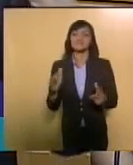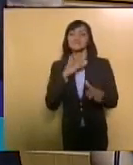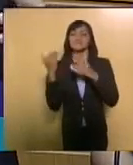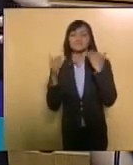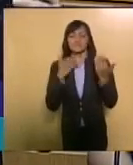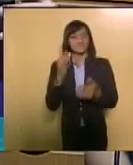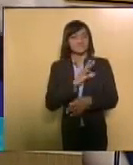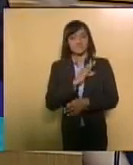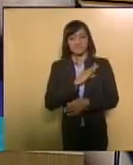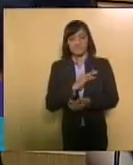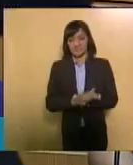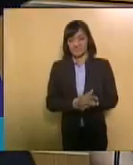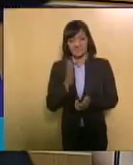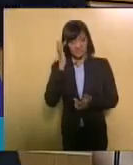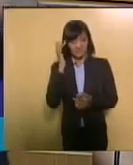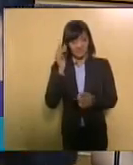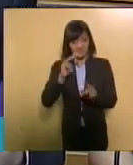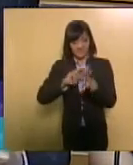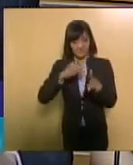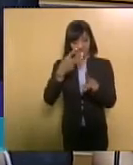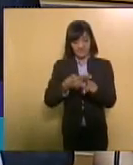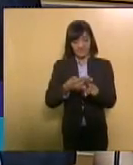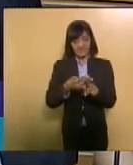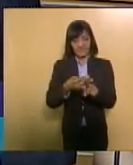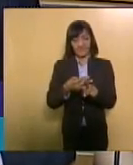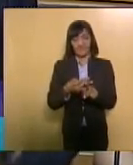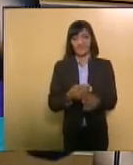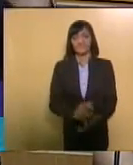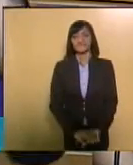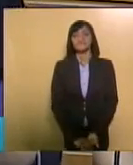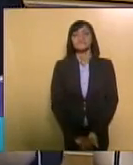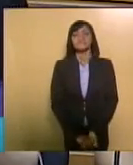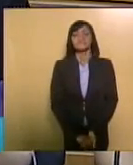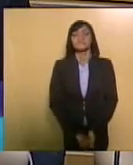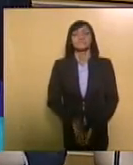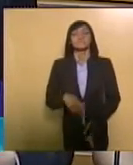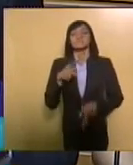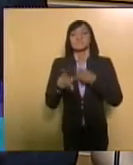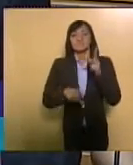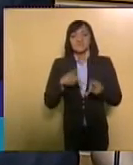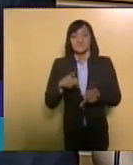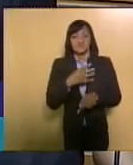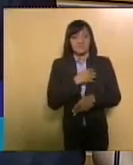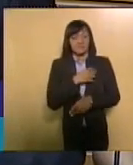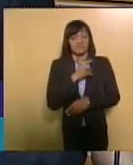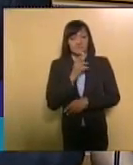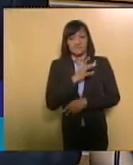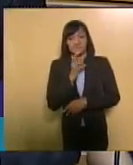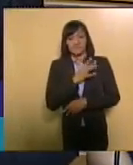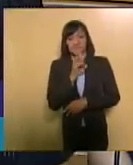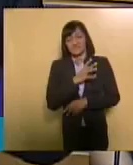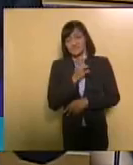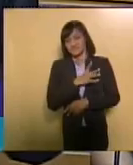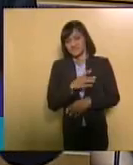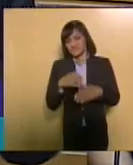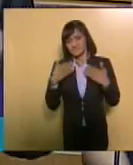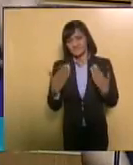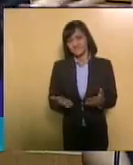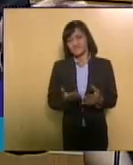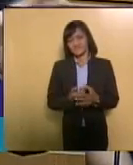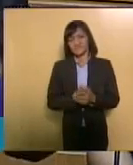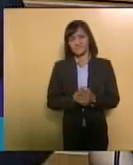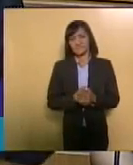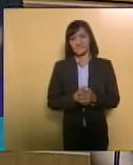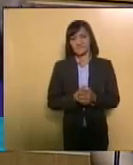policial acho que triplicou se não me falha a memória a população baiana está com medo então é olhar no